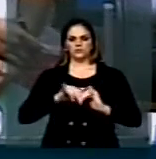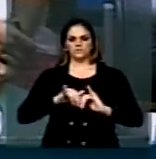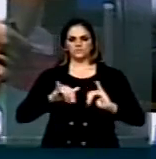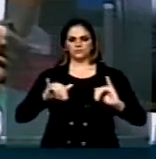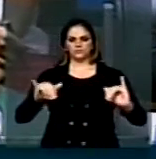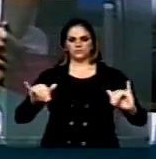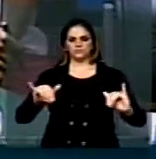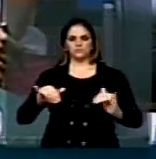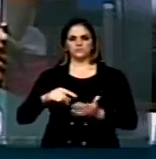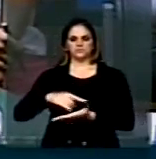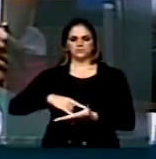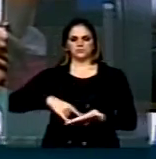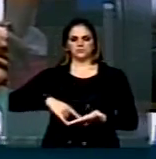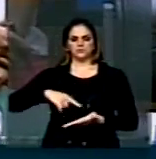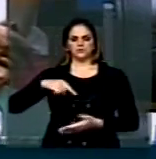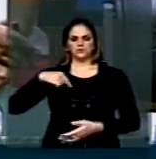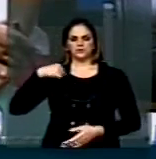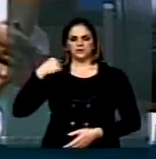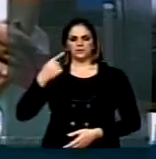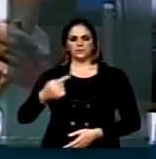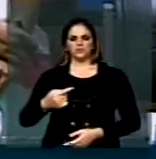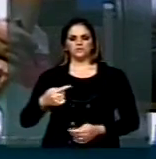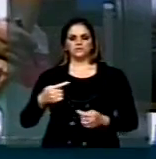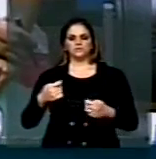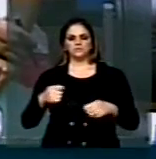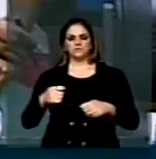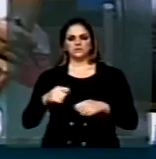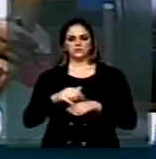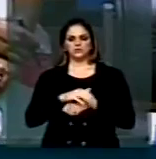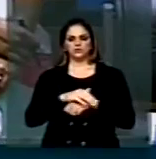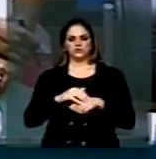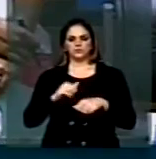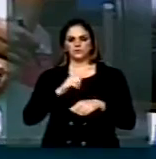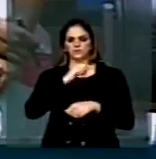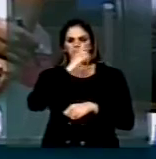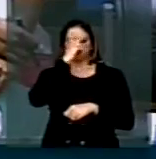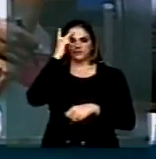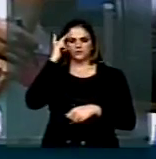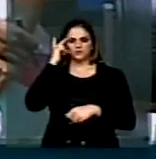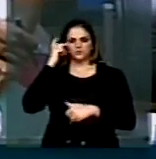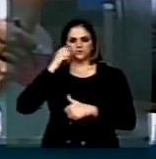e após convoque-se o respectivo suplente.